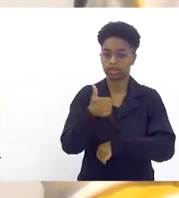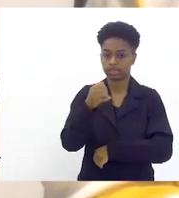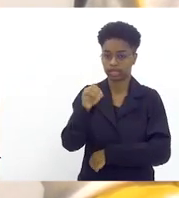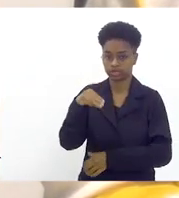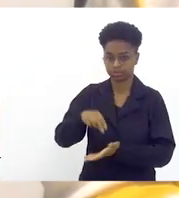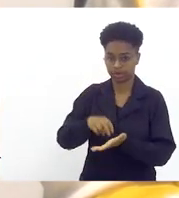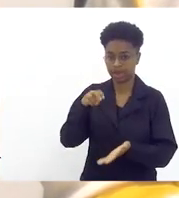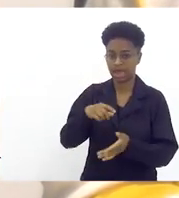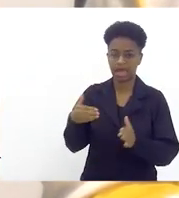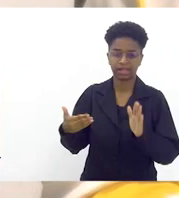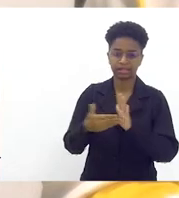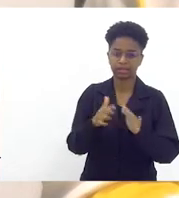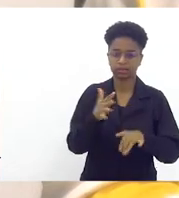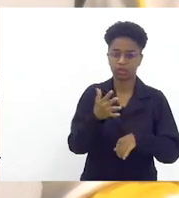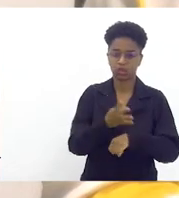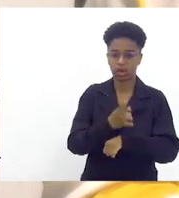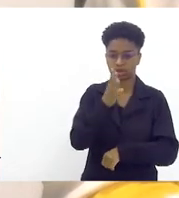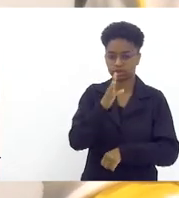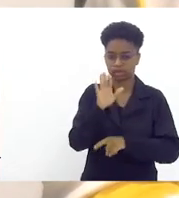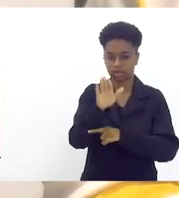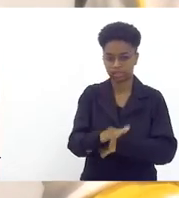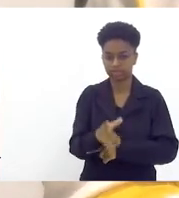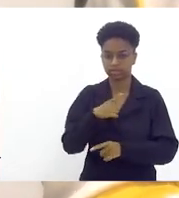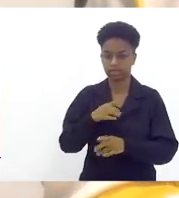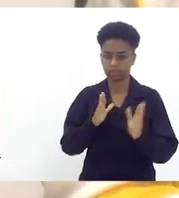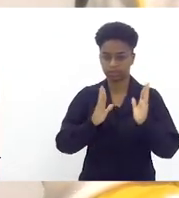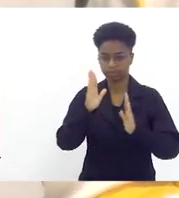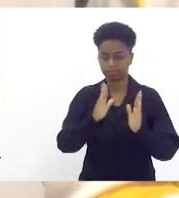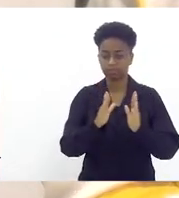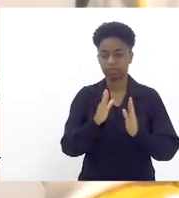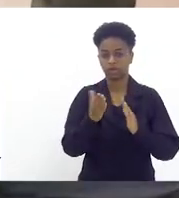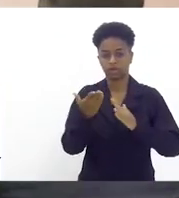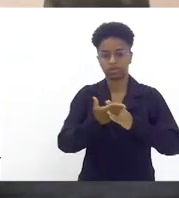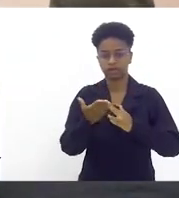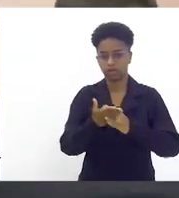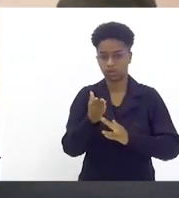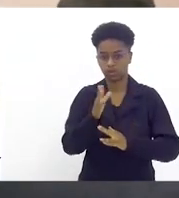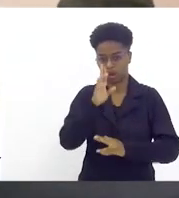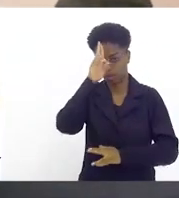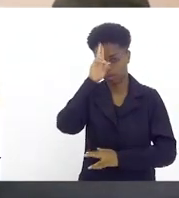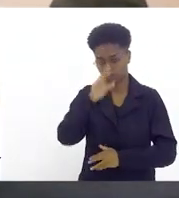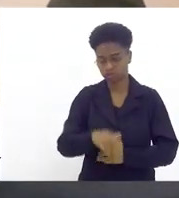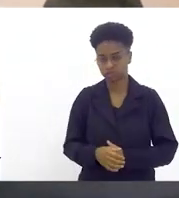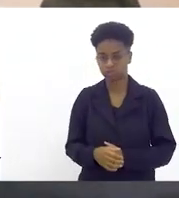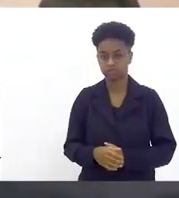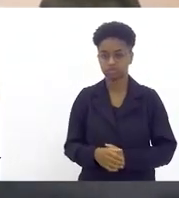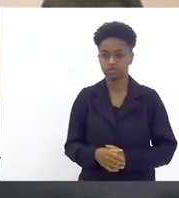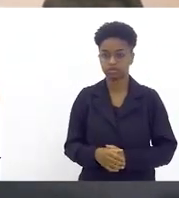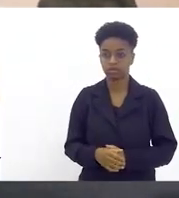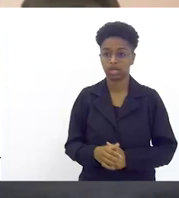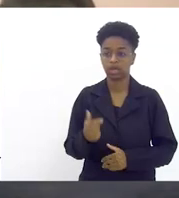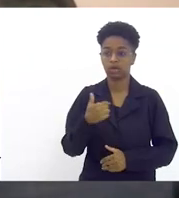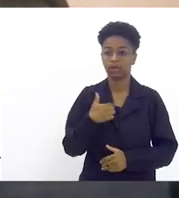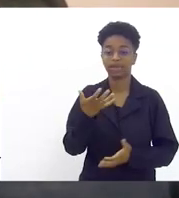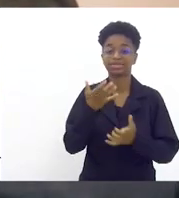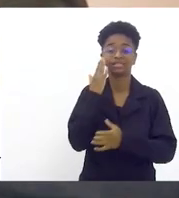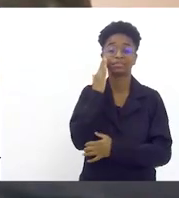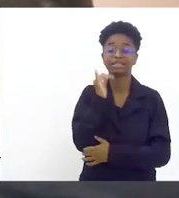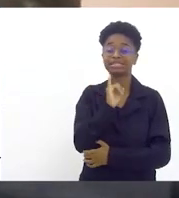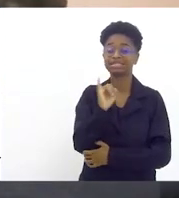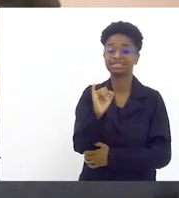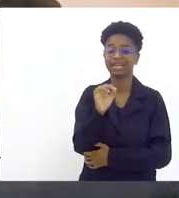de ir até as 4, 5 horas da tarde, com o intervalo do almoço. Muitíssimo obrigada. Queria agora saber se o Ravi, para